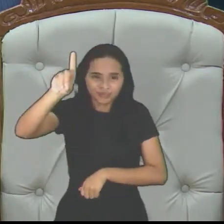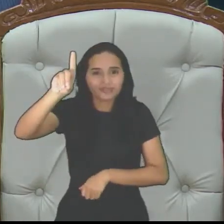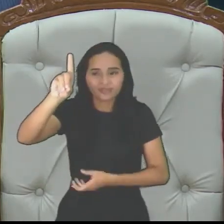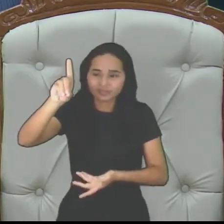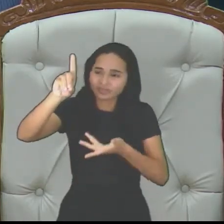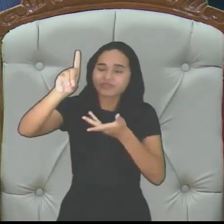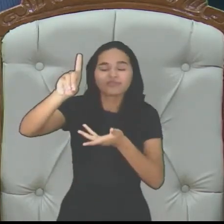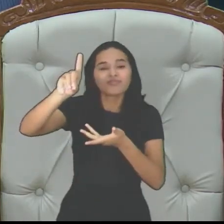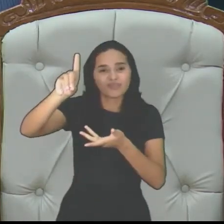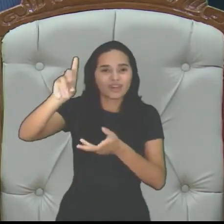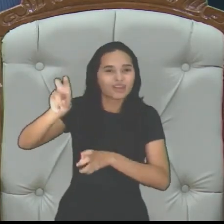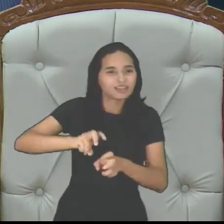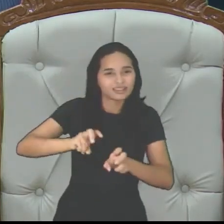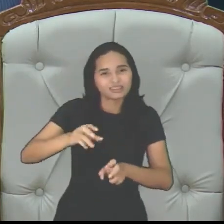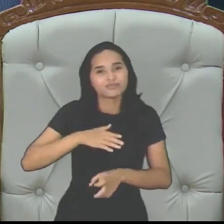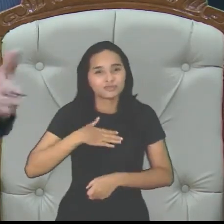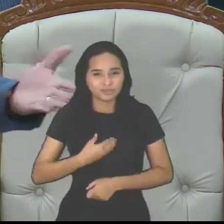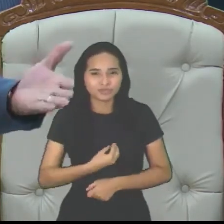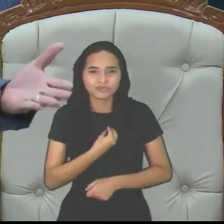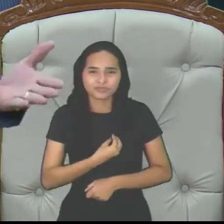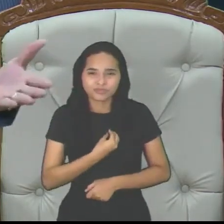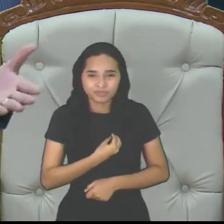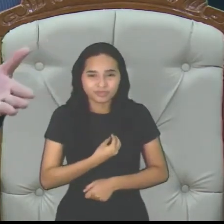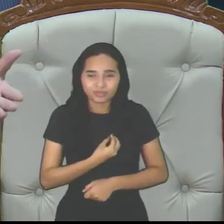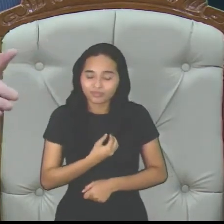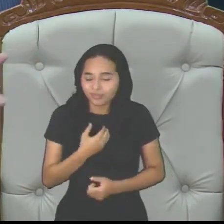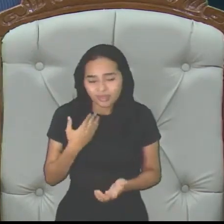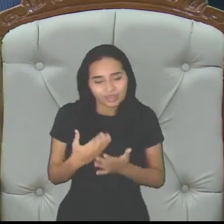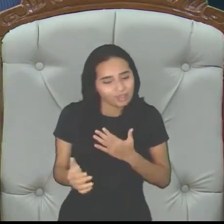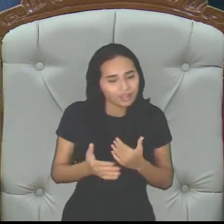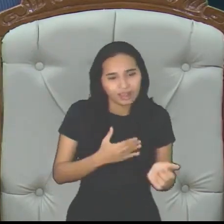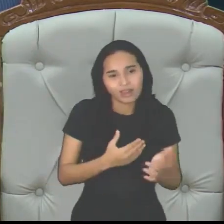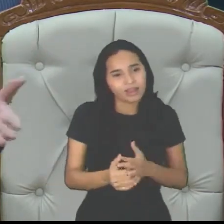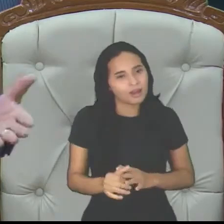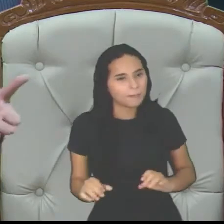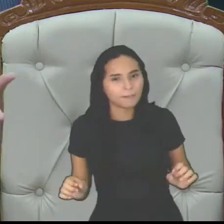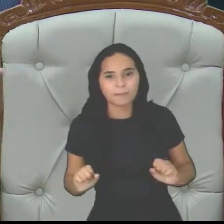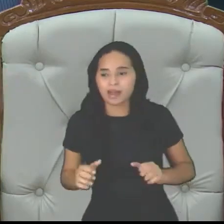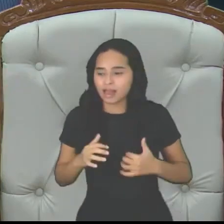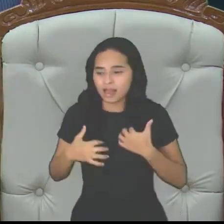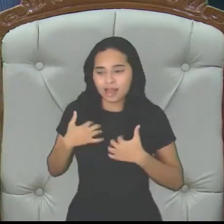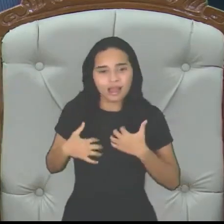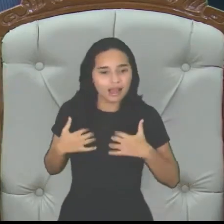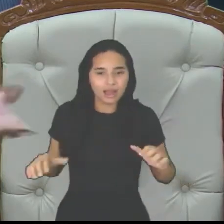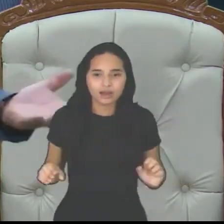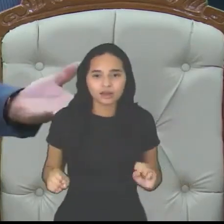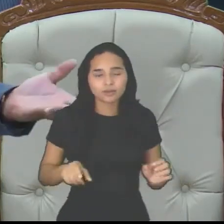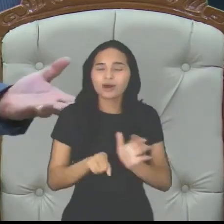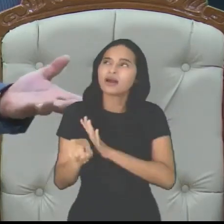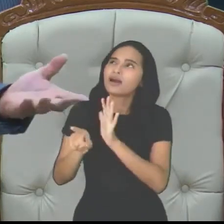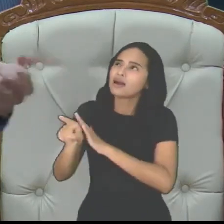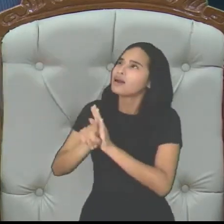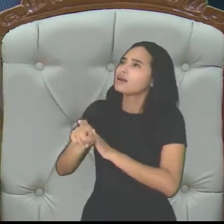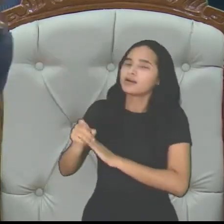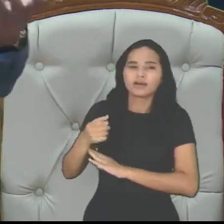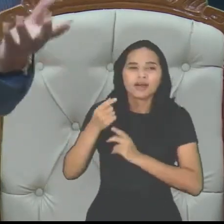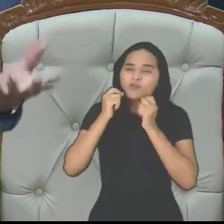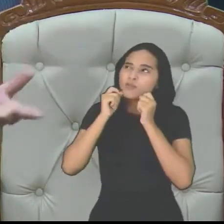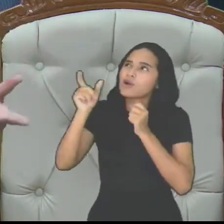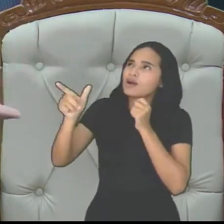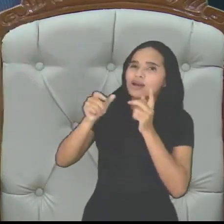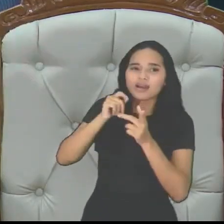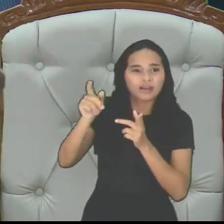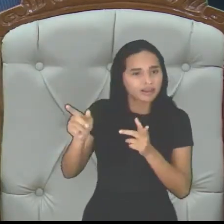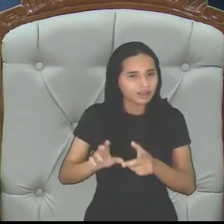Deus possa agir na minha vida. Não adianta se espernear, não adianta perguntar, não adianta questionar o Kairos